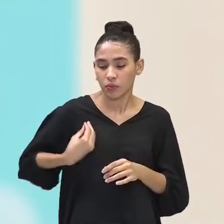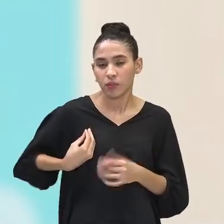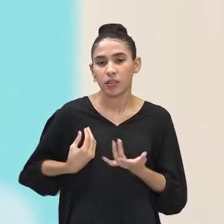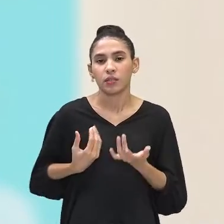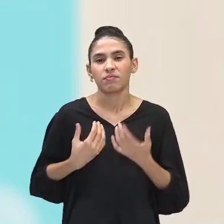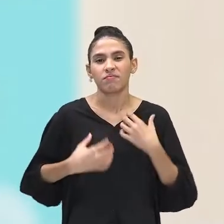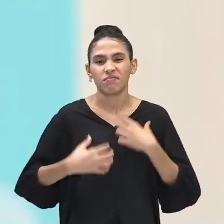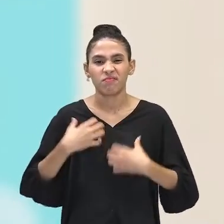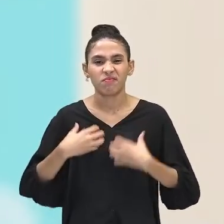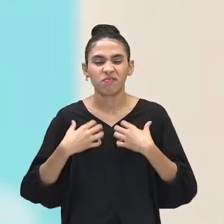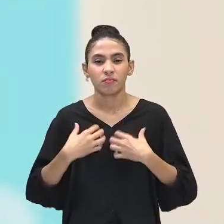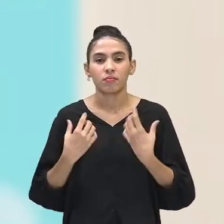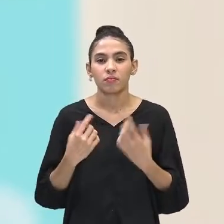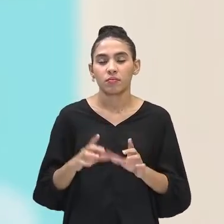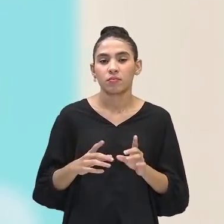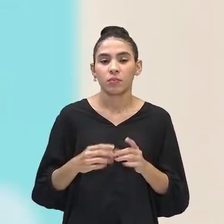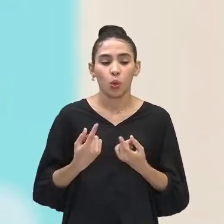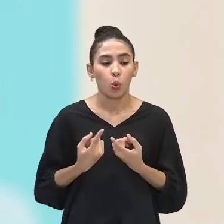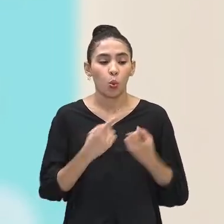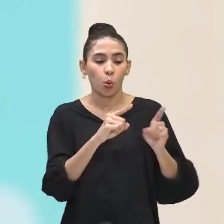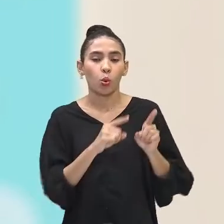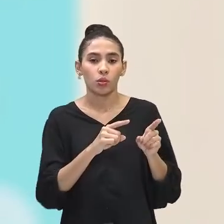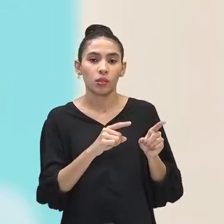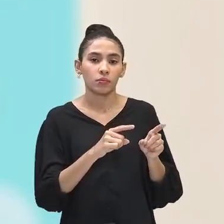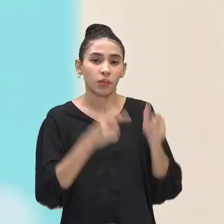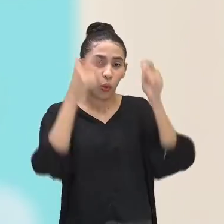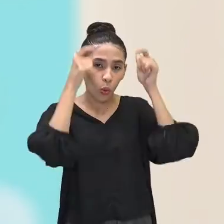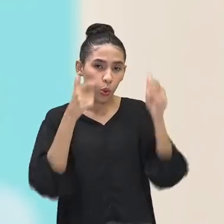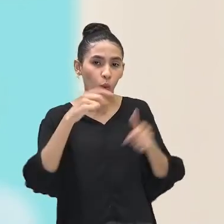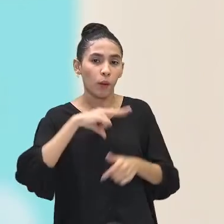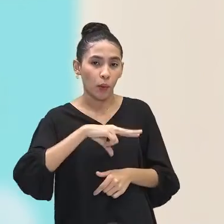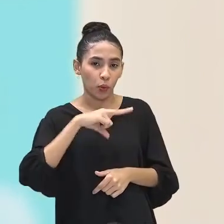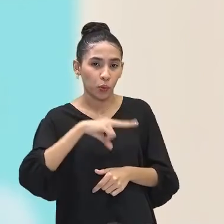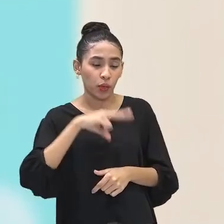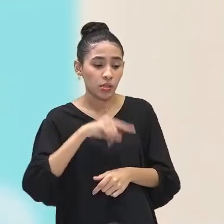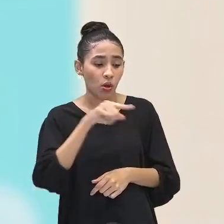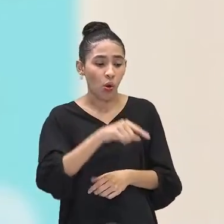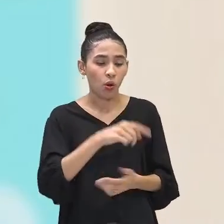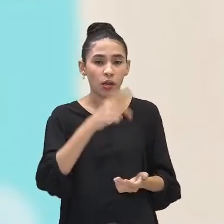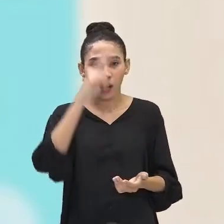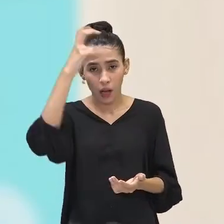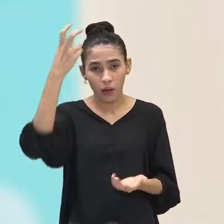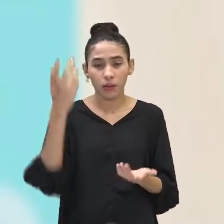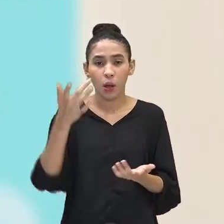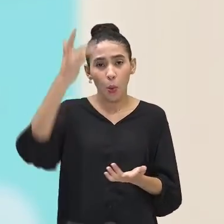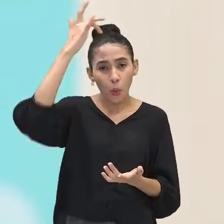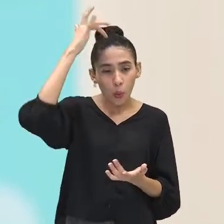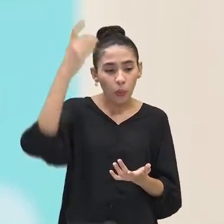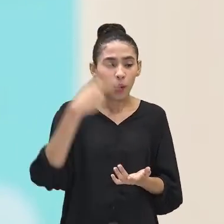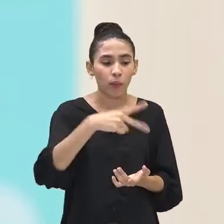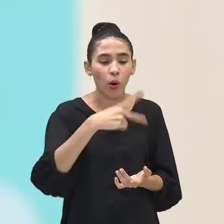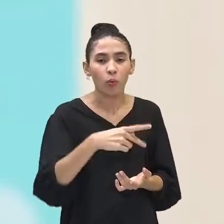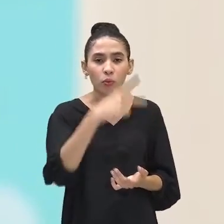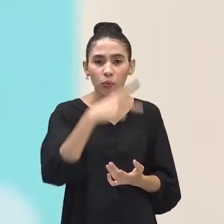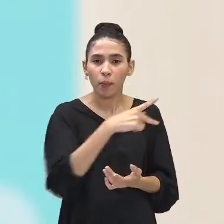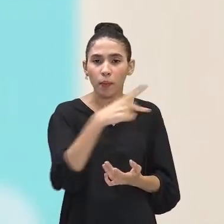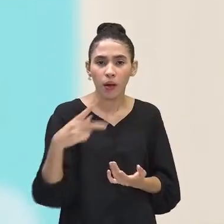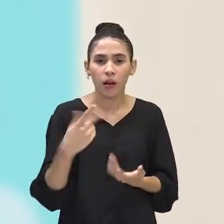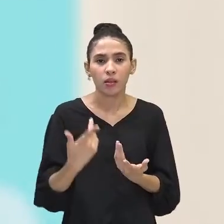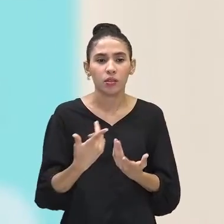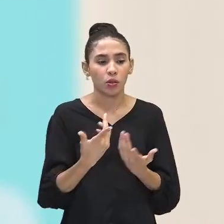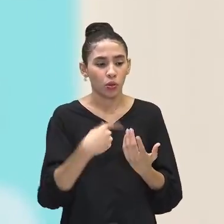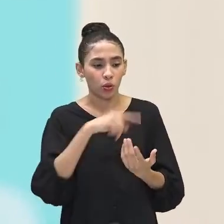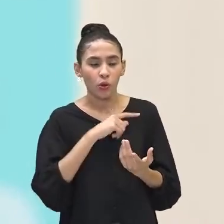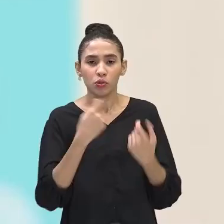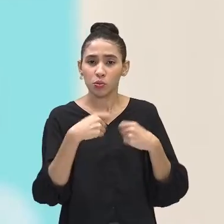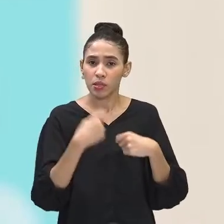revoltando contra a colônia portuguesa. Então, olha, isso é culpa dos padres, vamos expulsar esses padres daí, vamos tomar as rédeas, porque